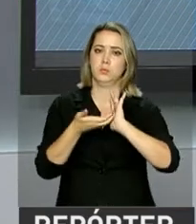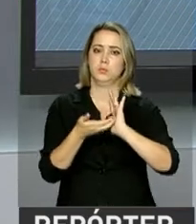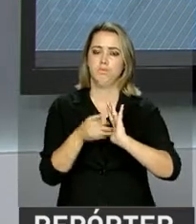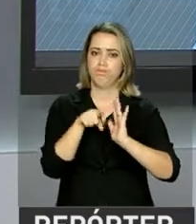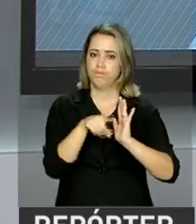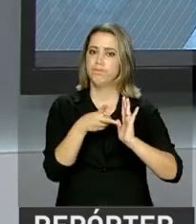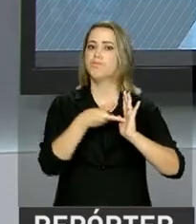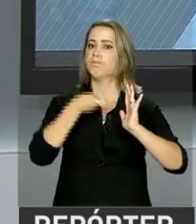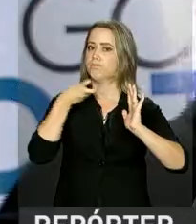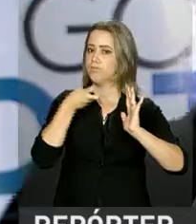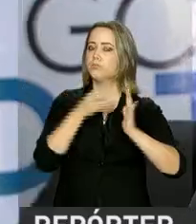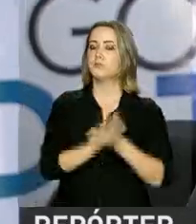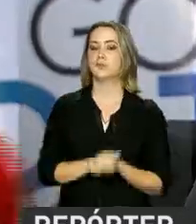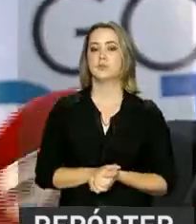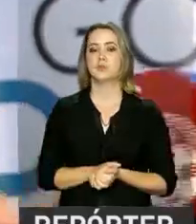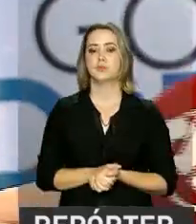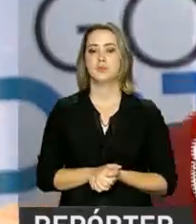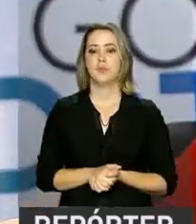dos Deputados.